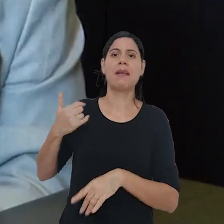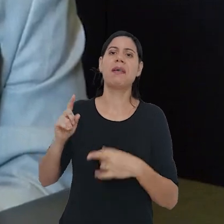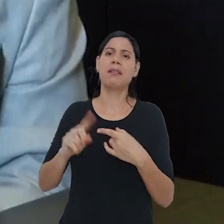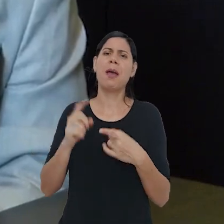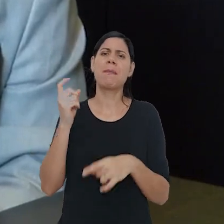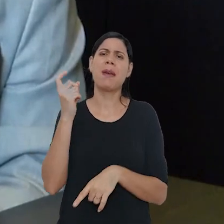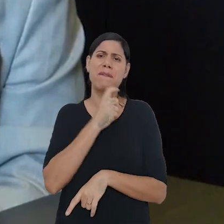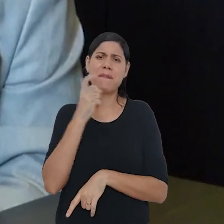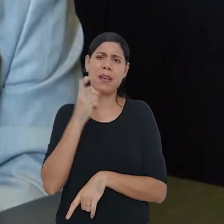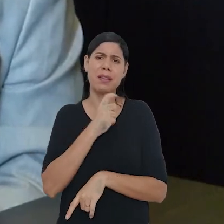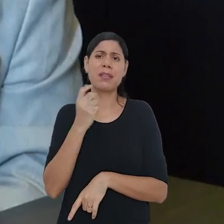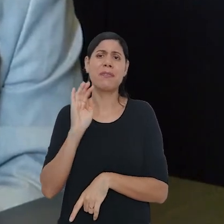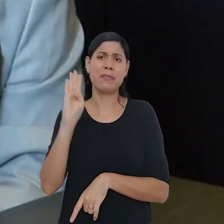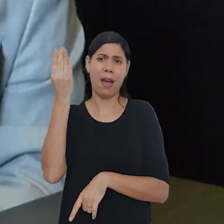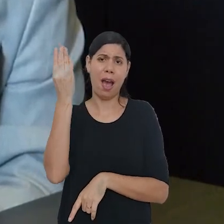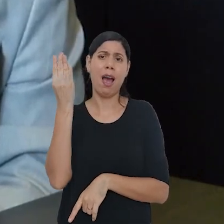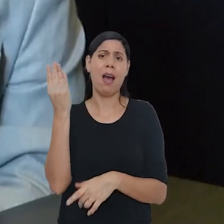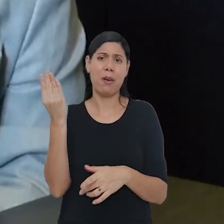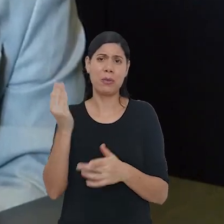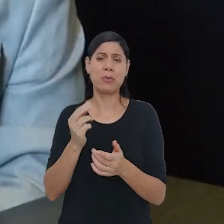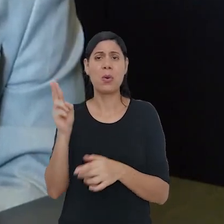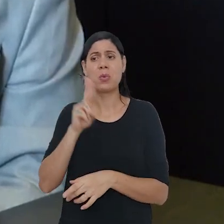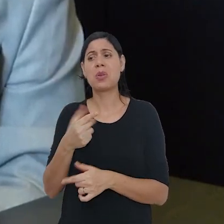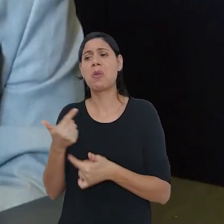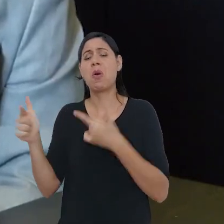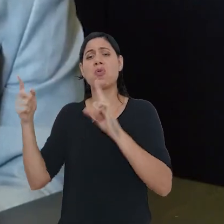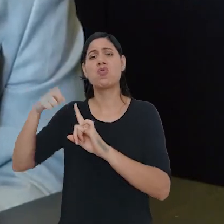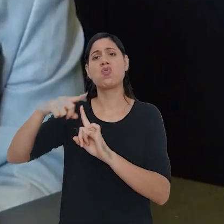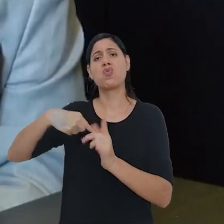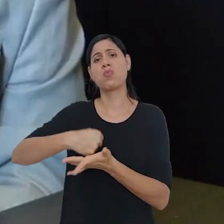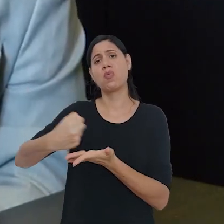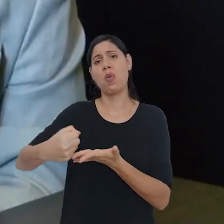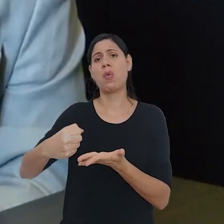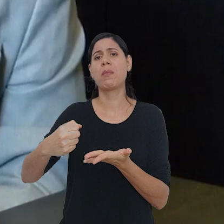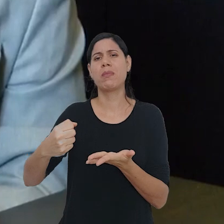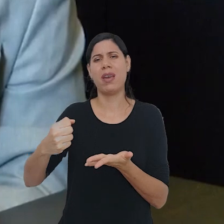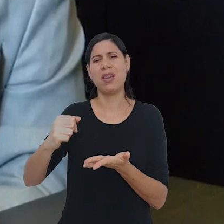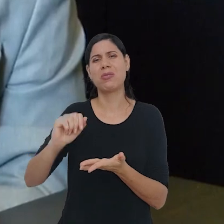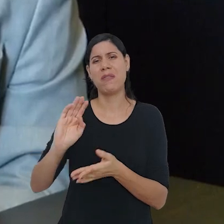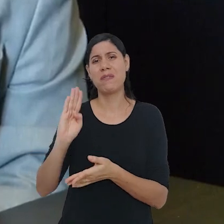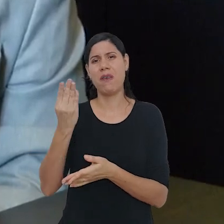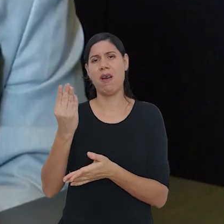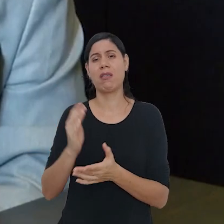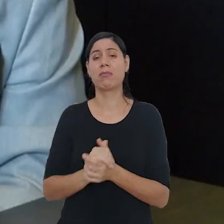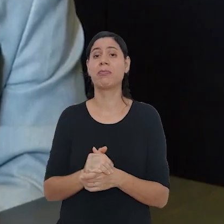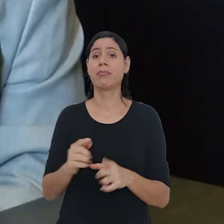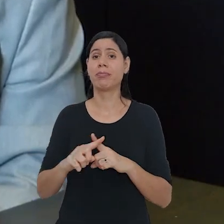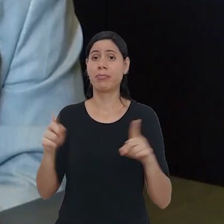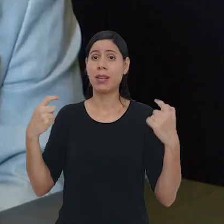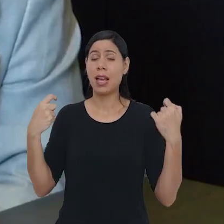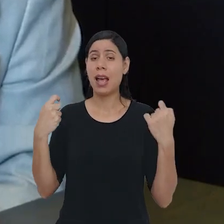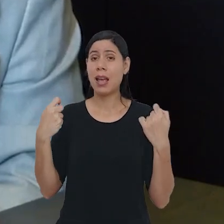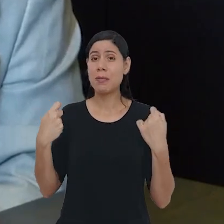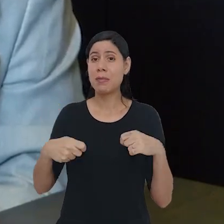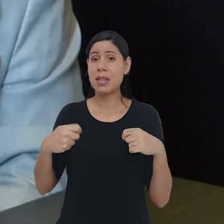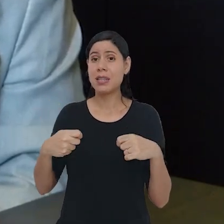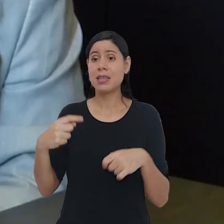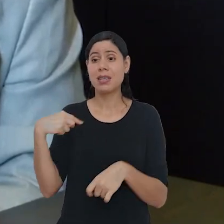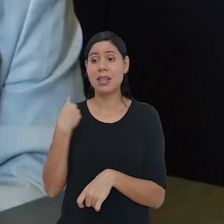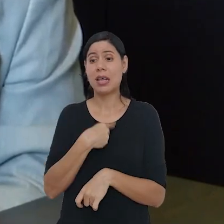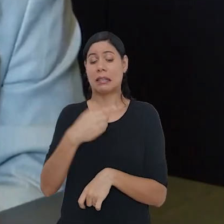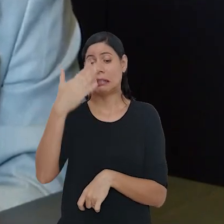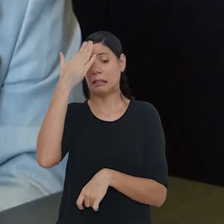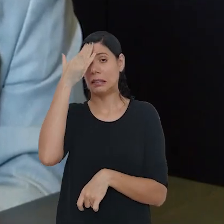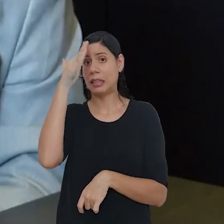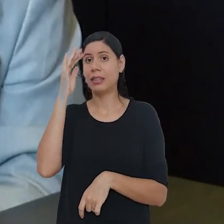com laudos e exames adulterados. Temos situações das aposentadorias por tempo, por idade, com inserção de dados falsos na carteira